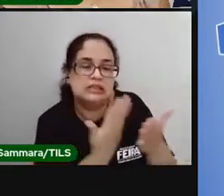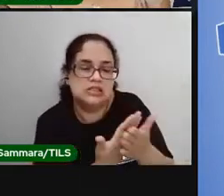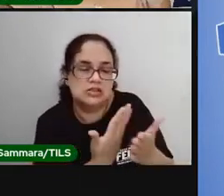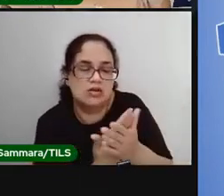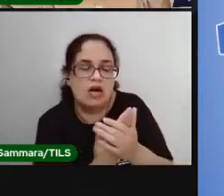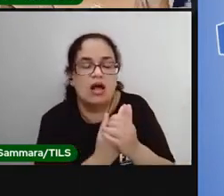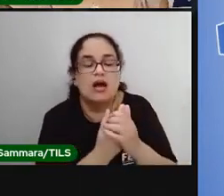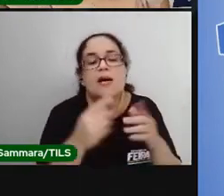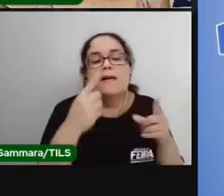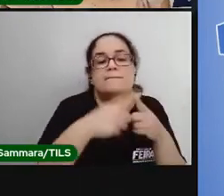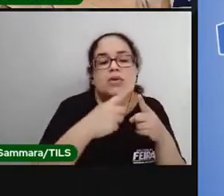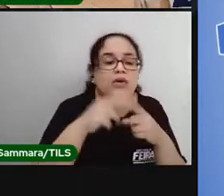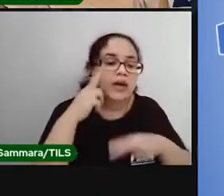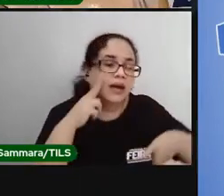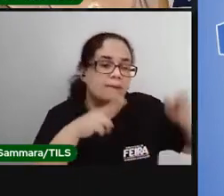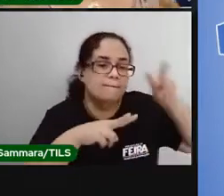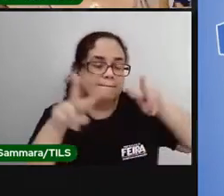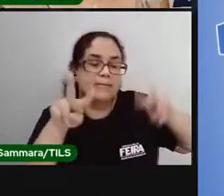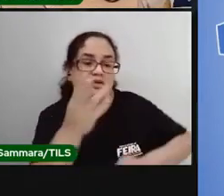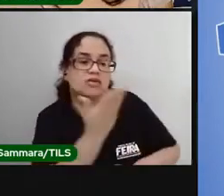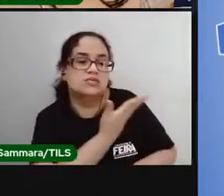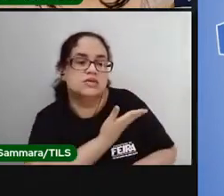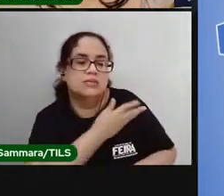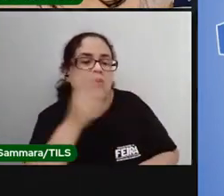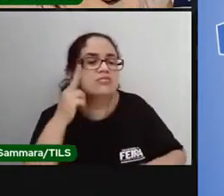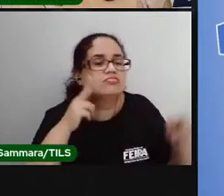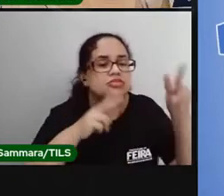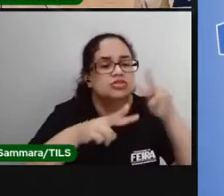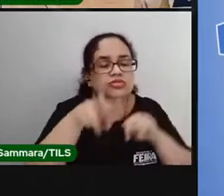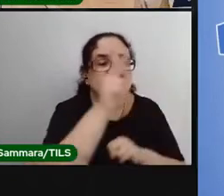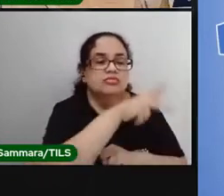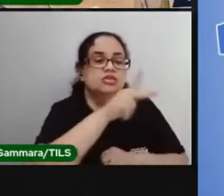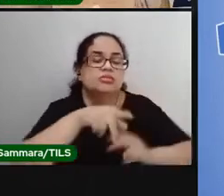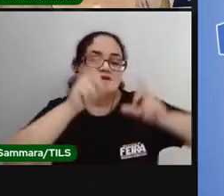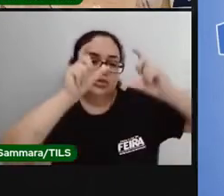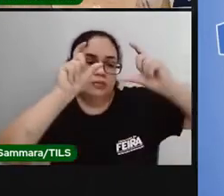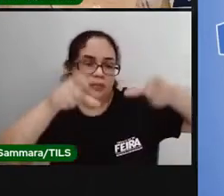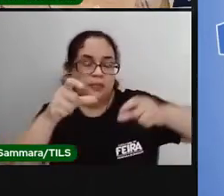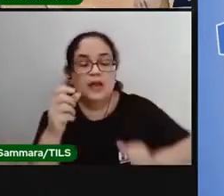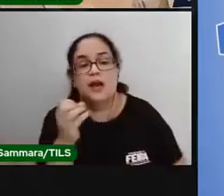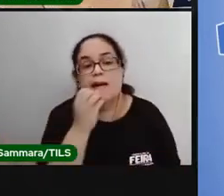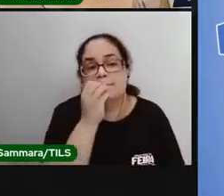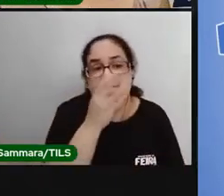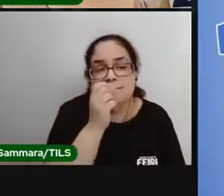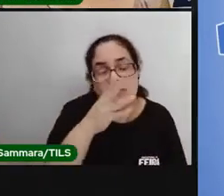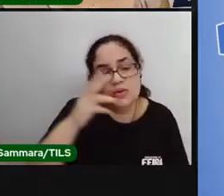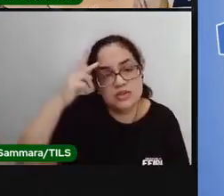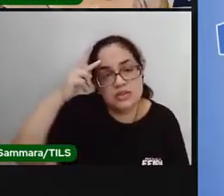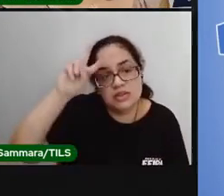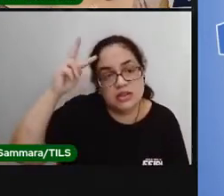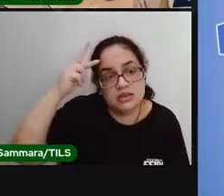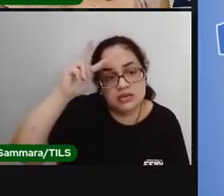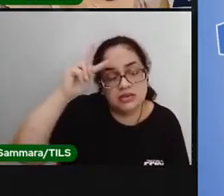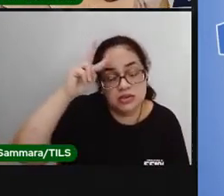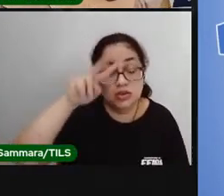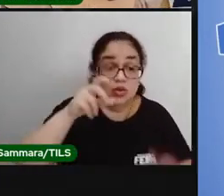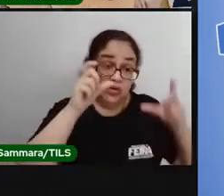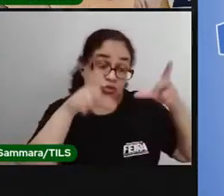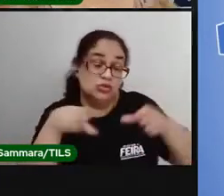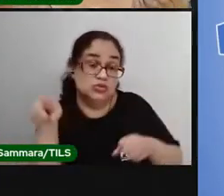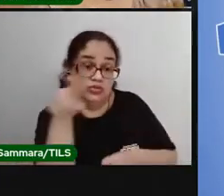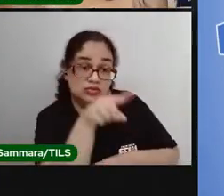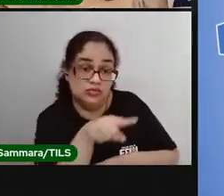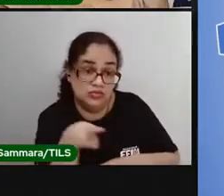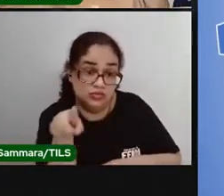as matérias, ver os professores, tá ali naquele lugar que traz boas lembranças para vocês, que é onde vocês também